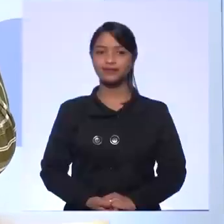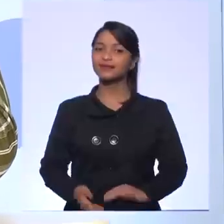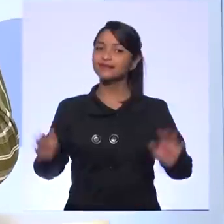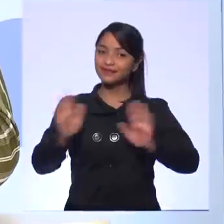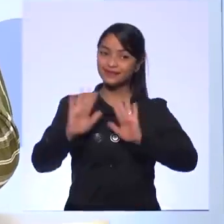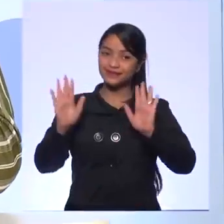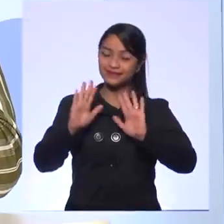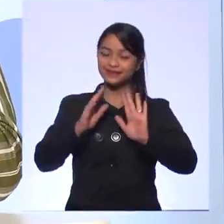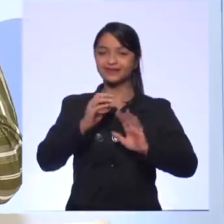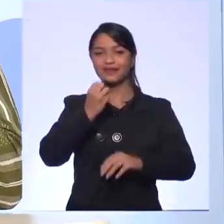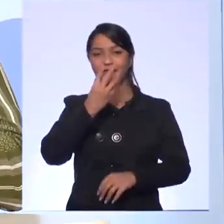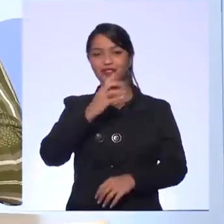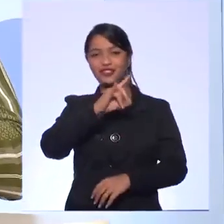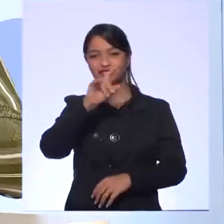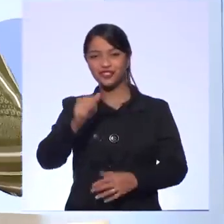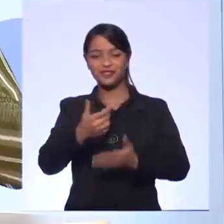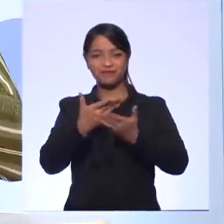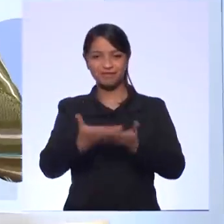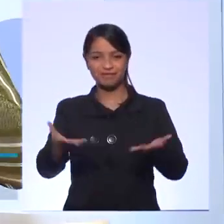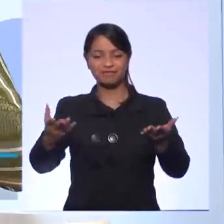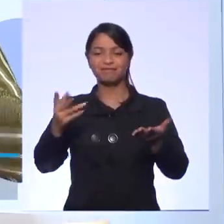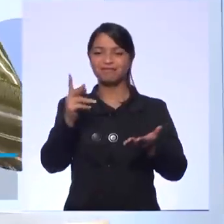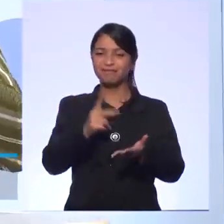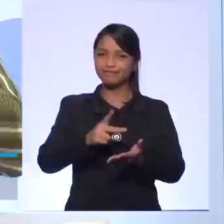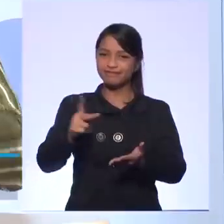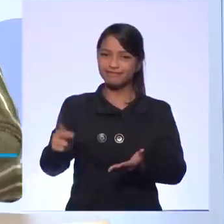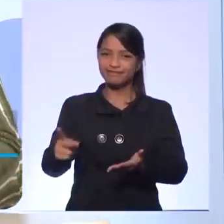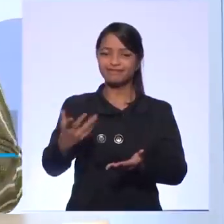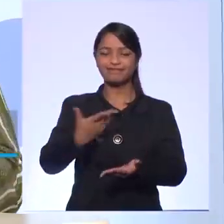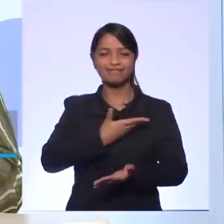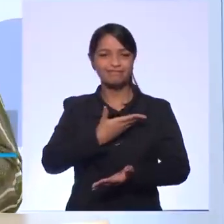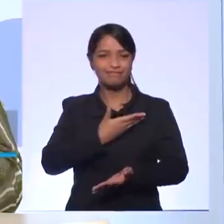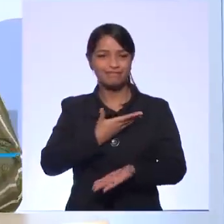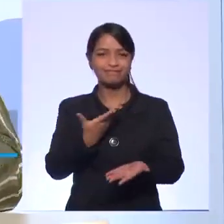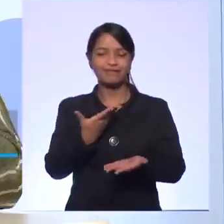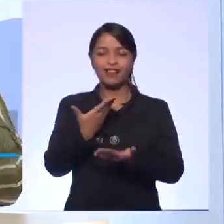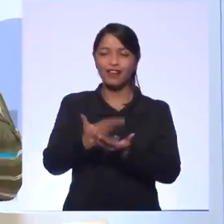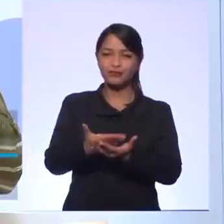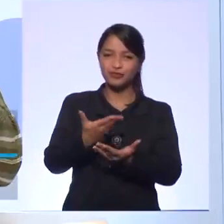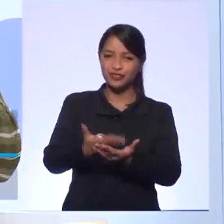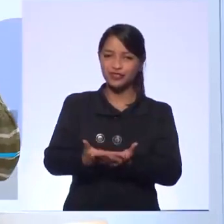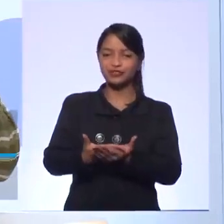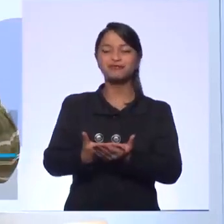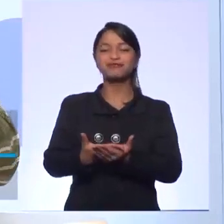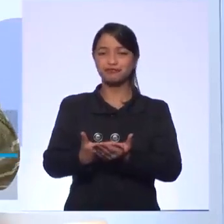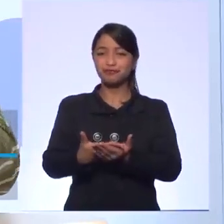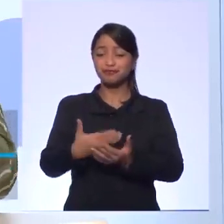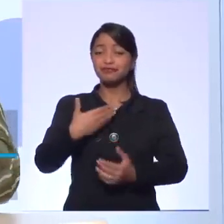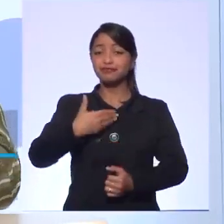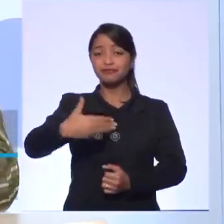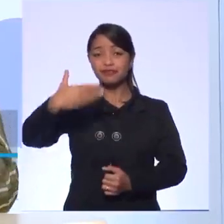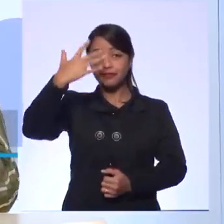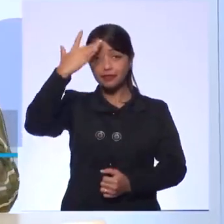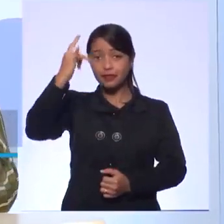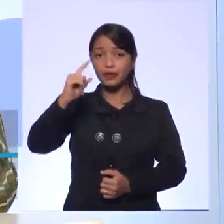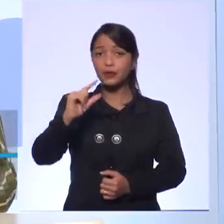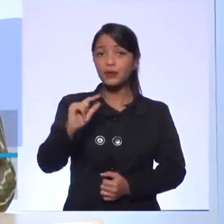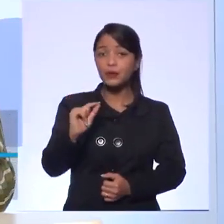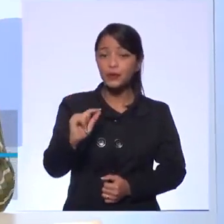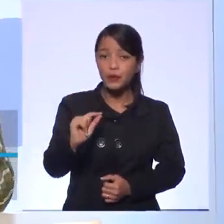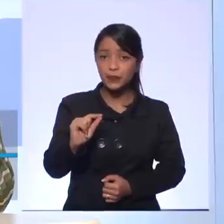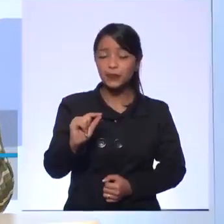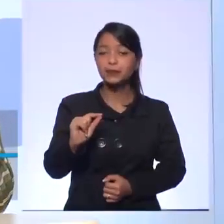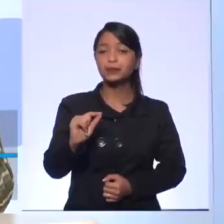Olá, muito bom dia, professores, colegas, estudantes. Amanhã já vai alta, é hora de